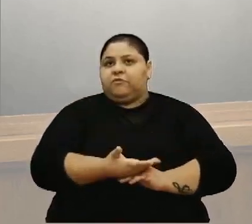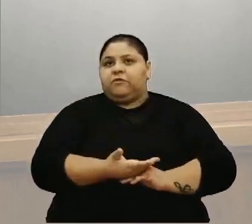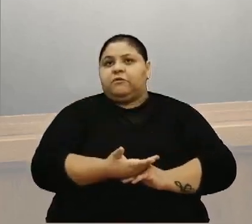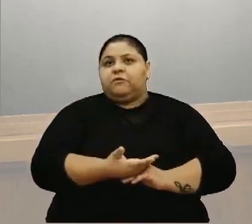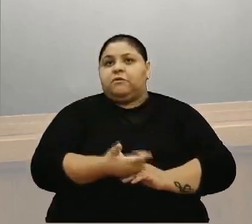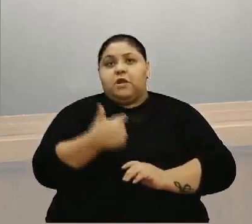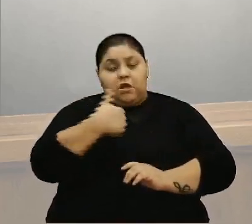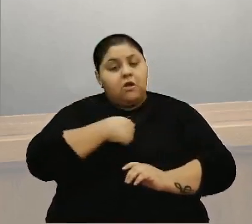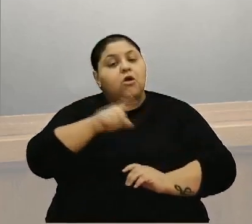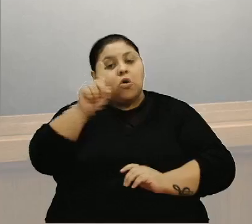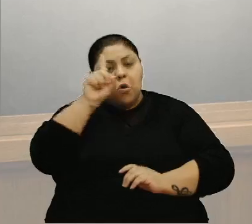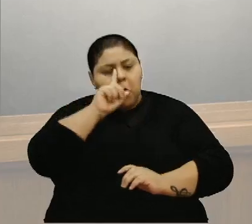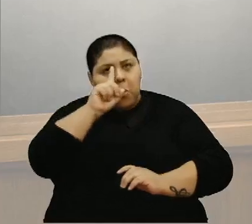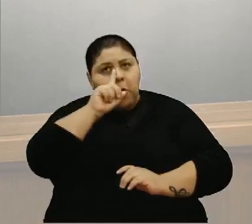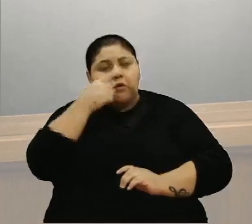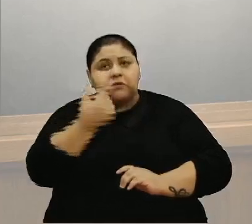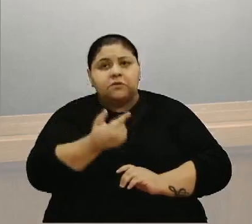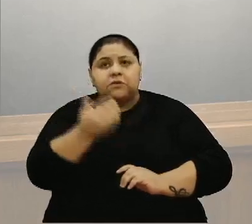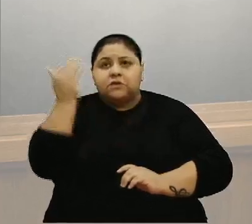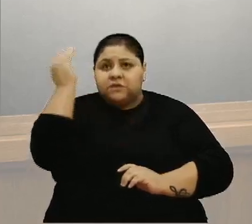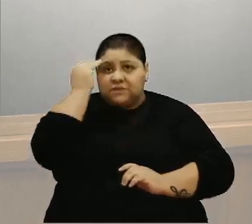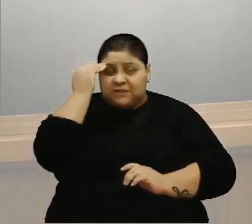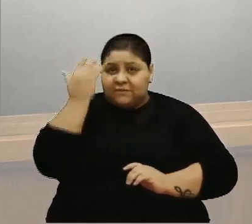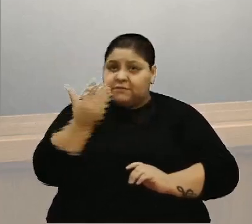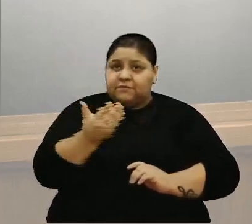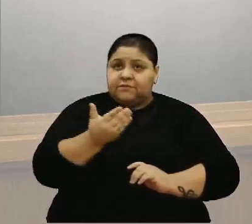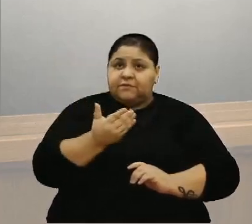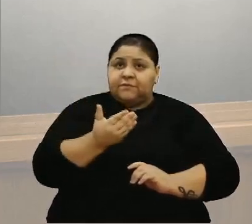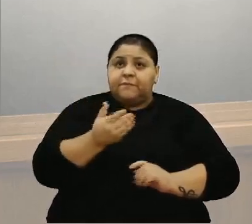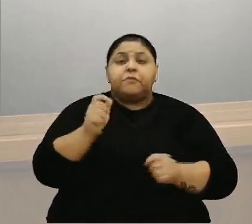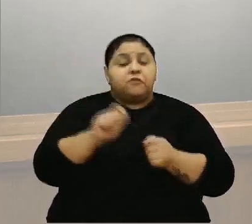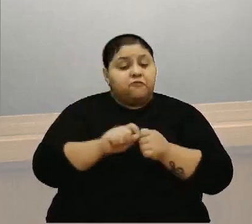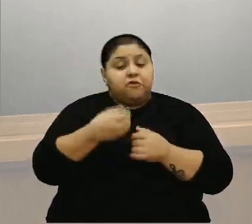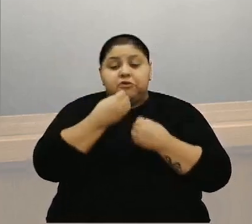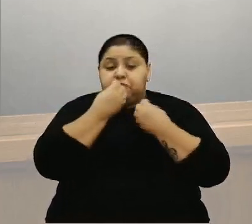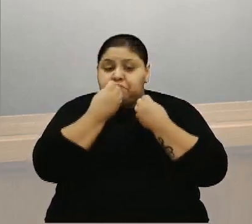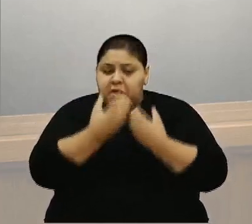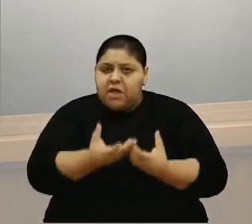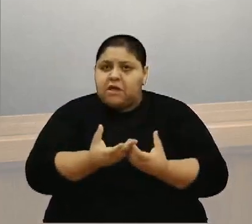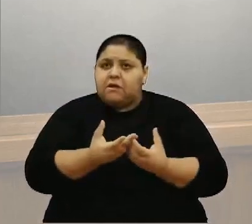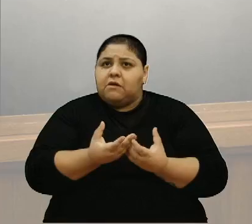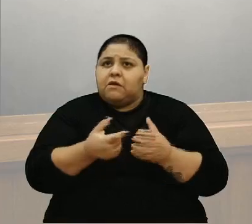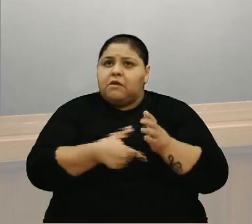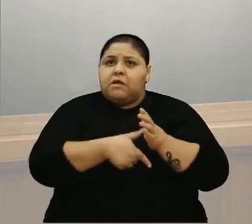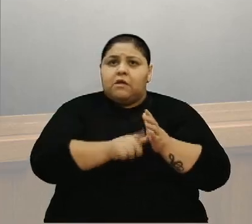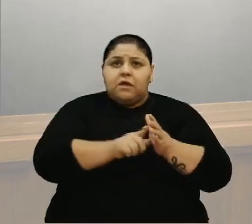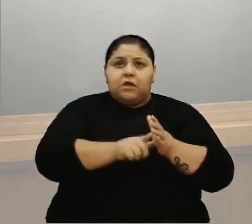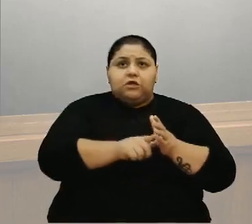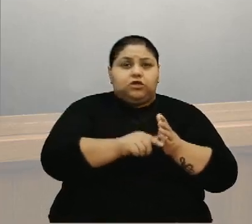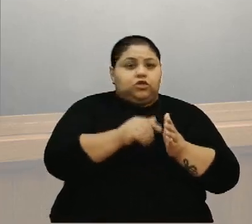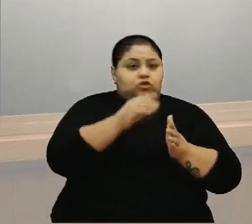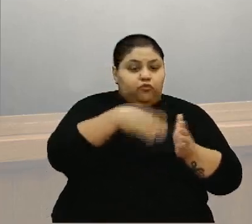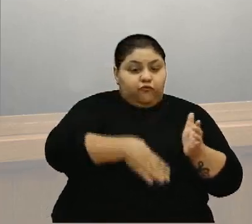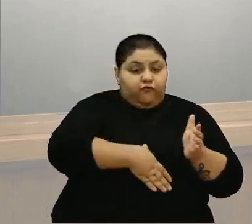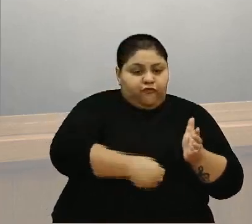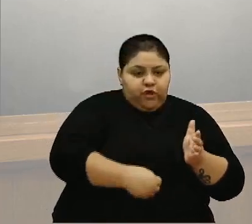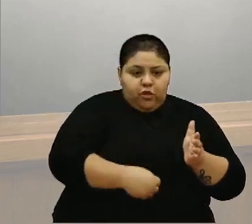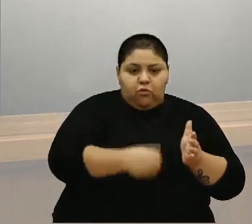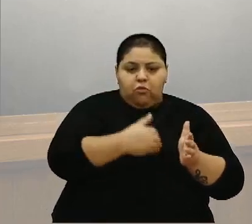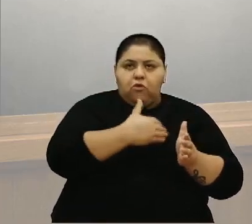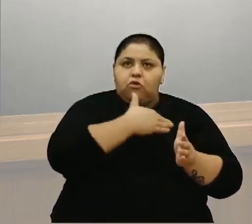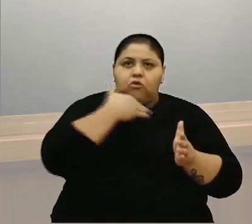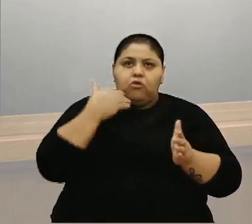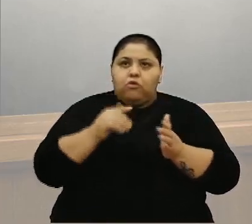sou mãe. E quem não é também sabe o que é. Não, tu fez bem. Antes de correr o risco de perder o filho, paga e depois